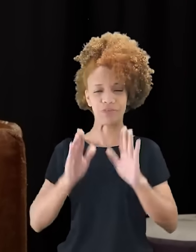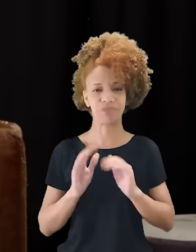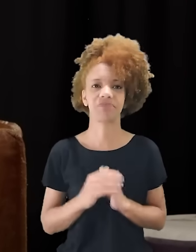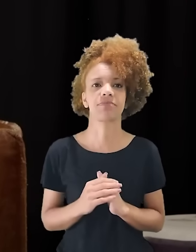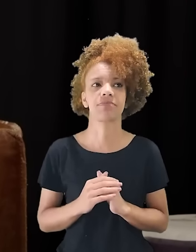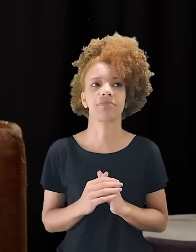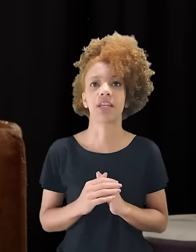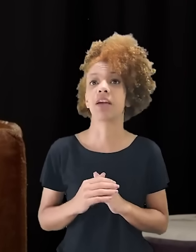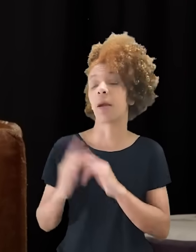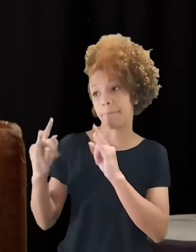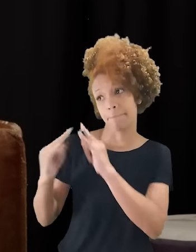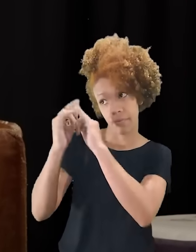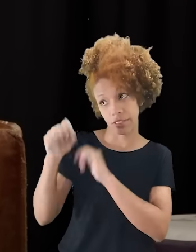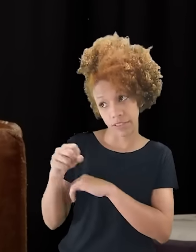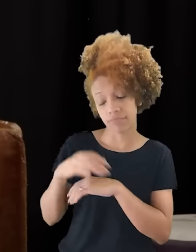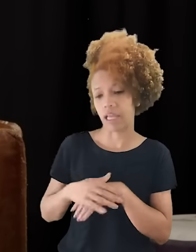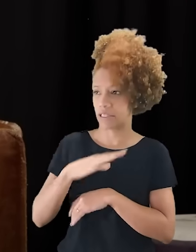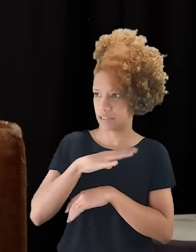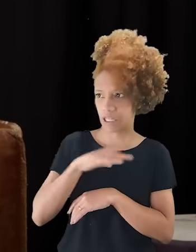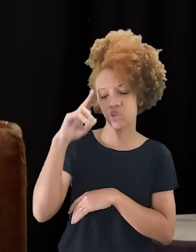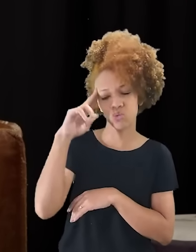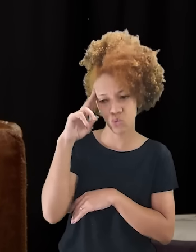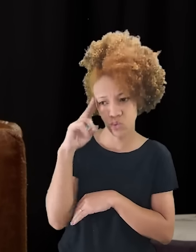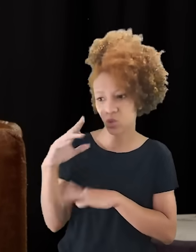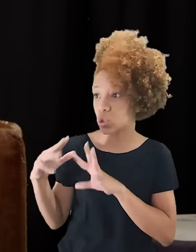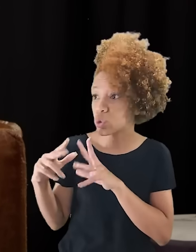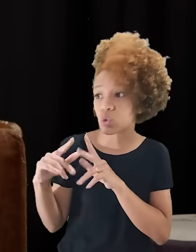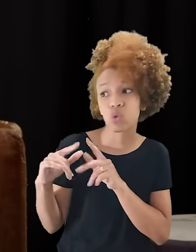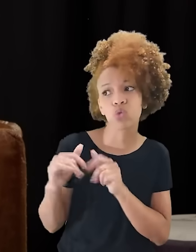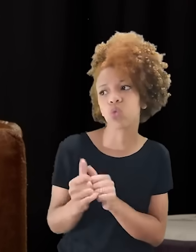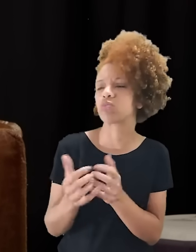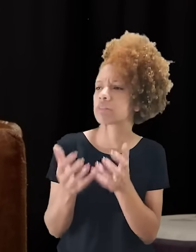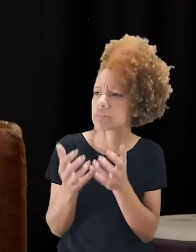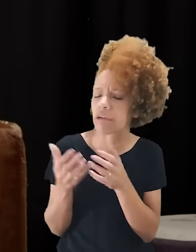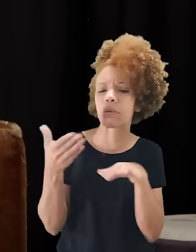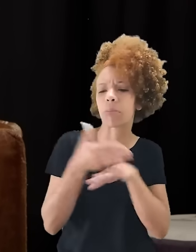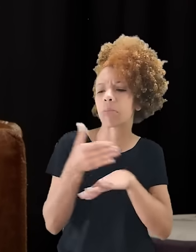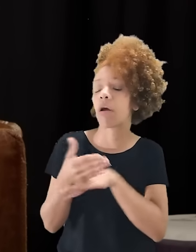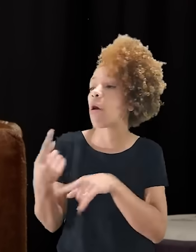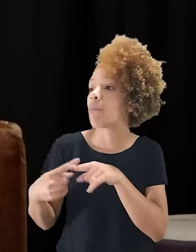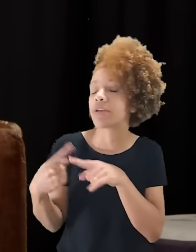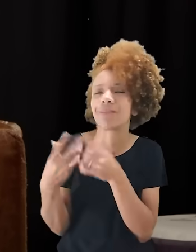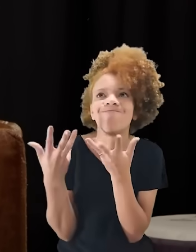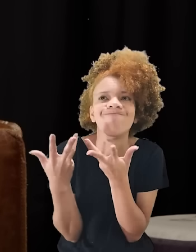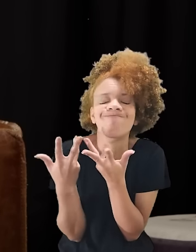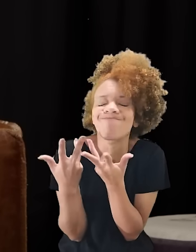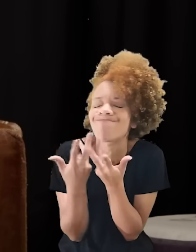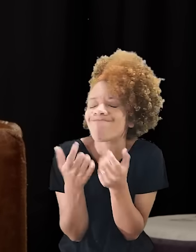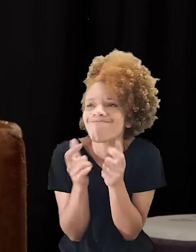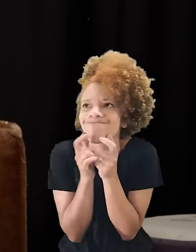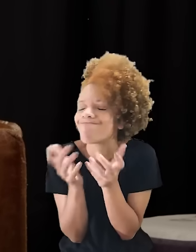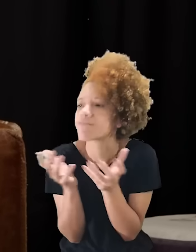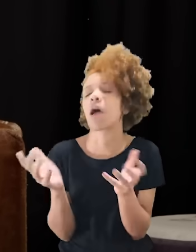enfim eh eu pari sim eu acho que é a cidade dos sonhos né a cidade que todo mundo H MS de est porque realmente ela é mágica a cidade